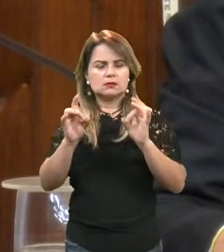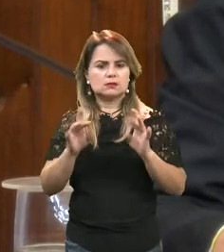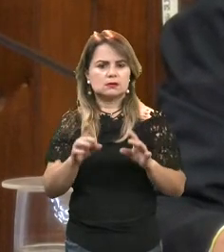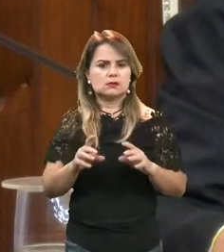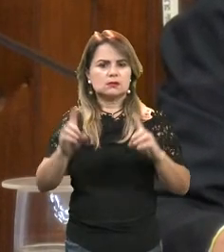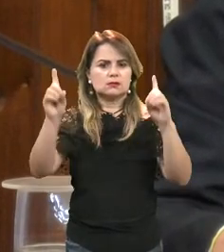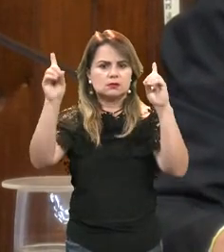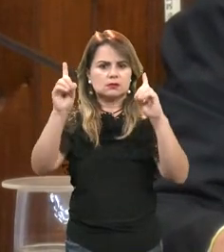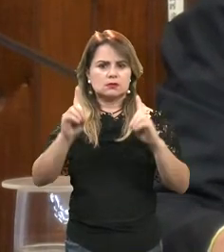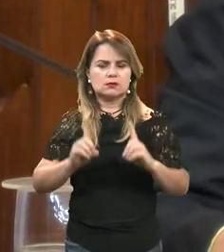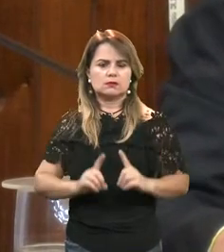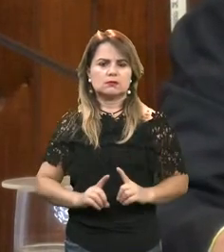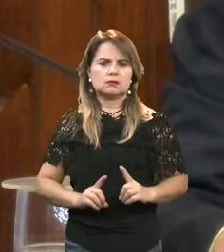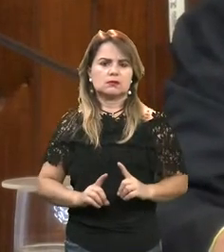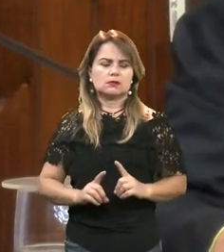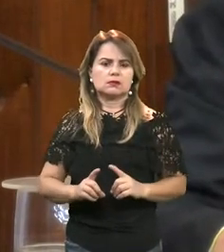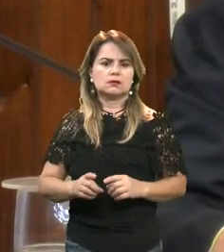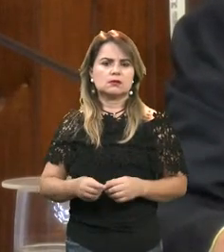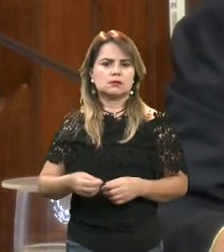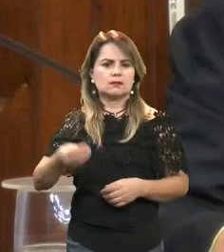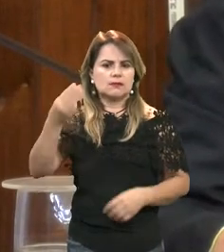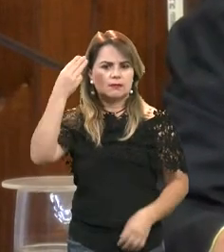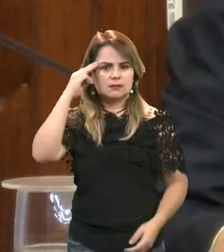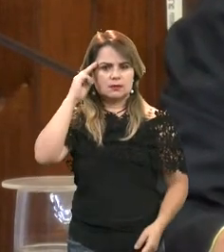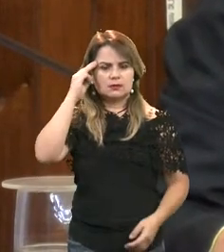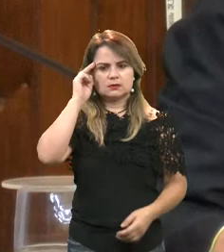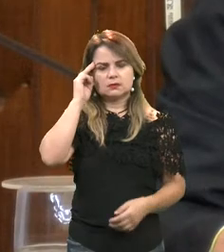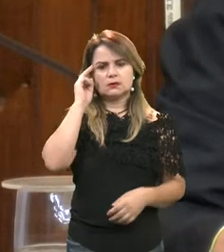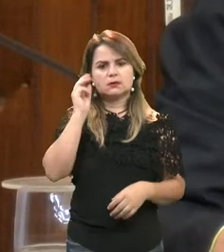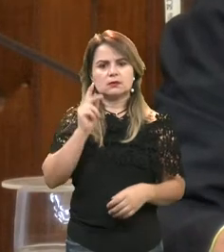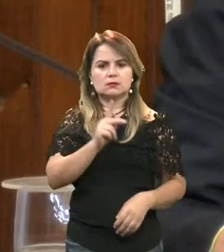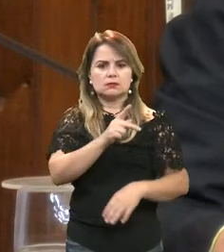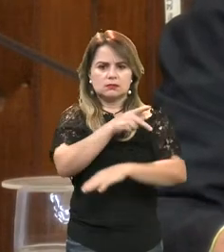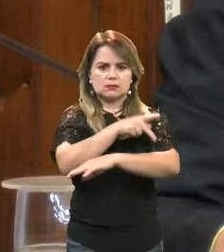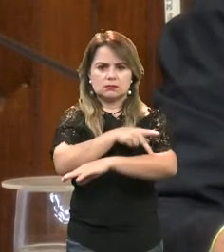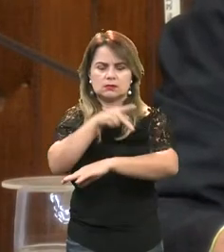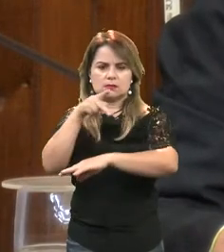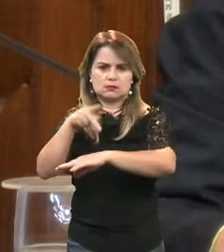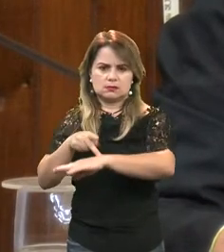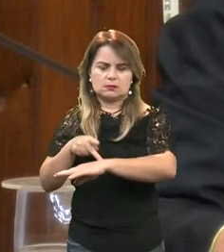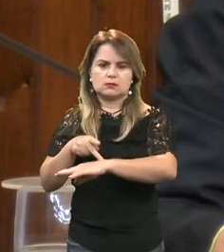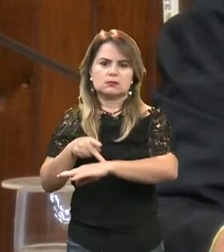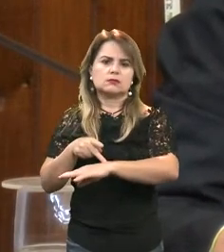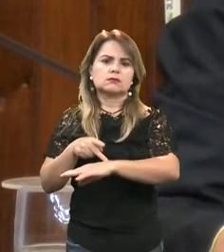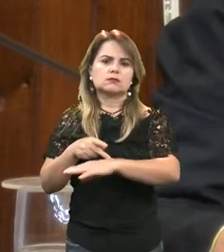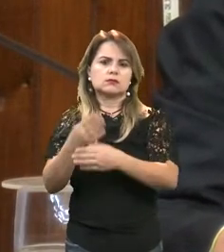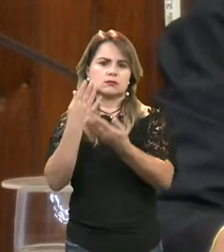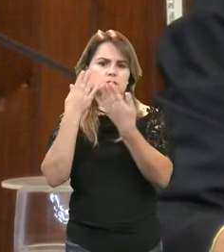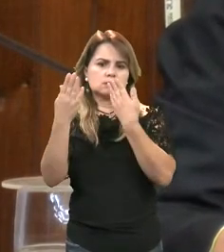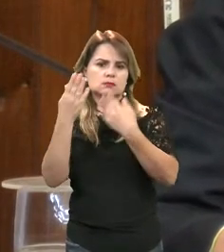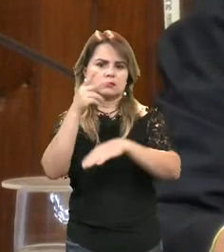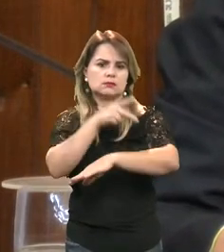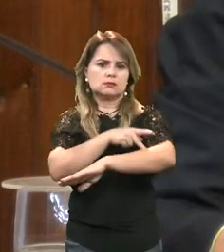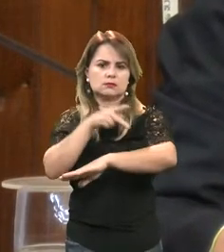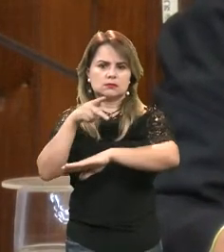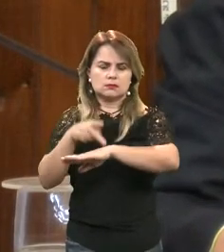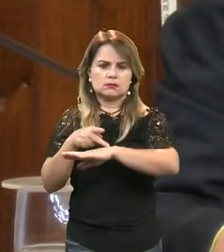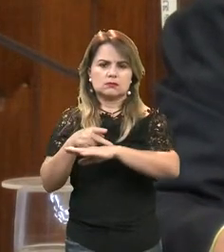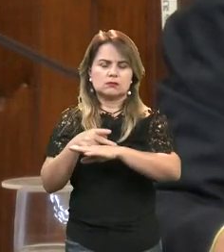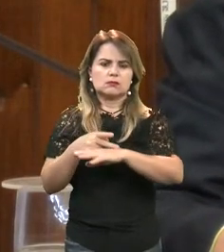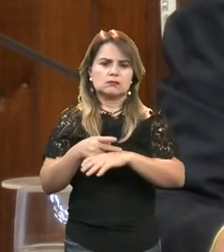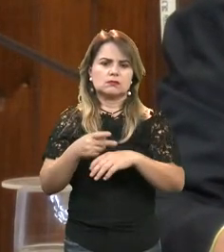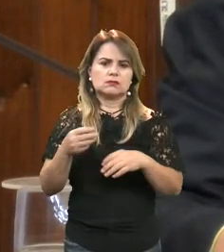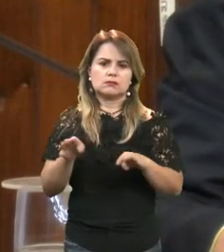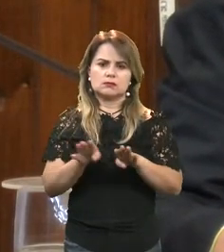Deficiência Intelectual da Rede Estadual de Ensino, pedagoga, psicopedagoga, mestre em educação,